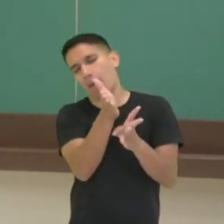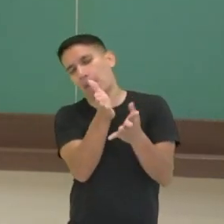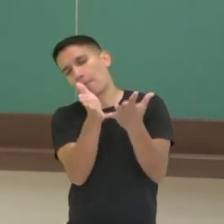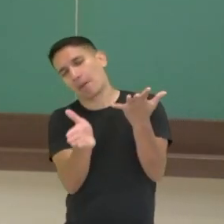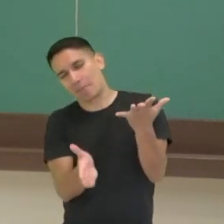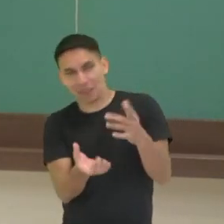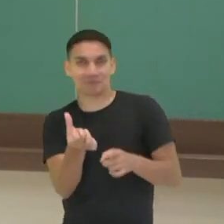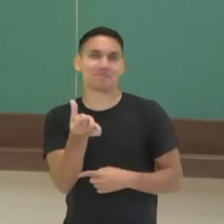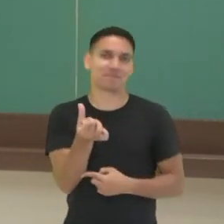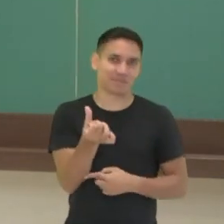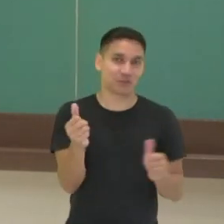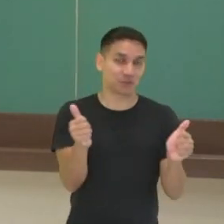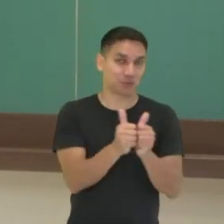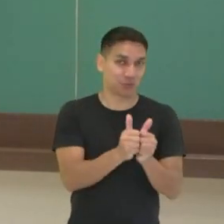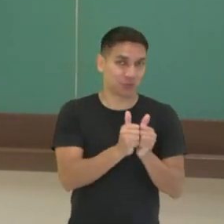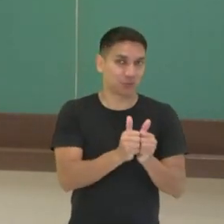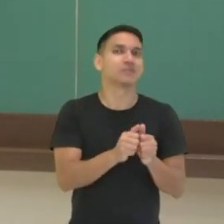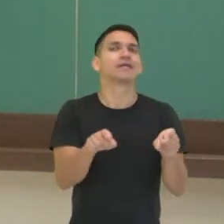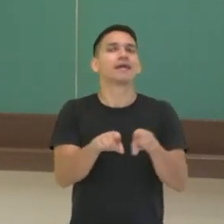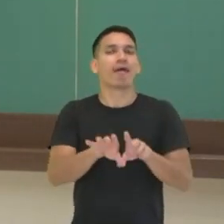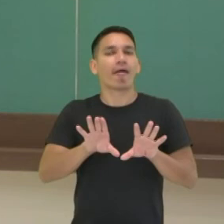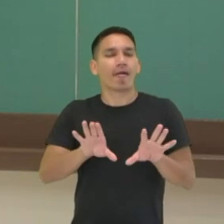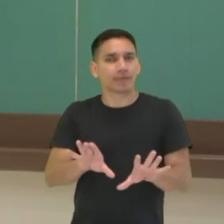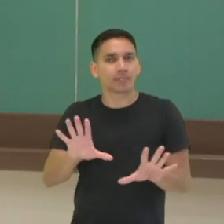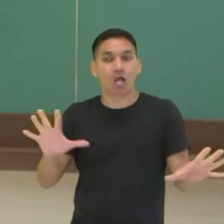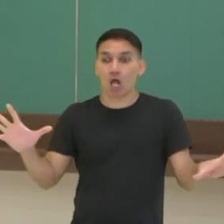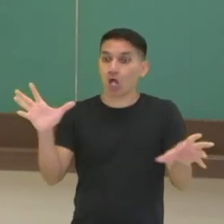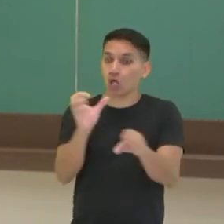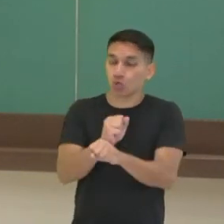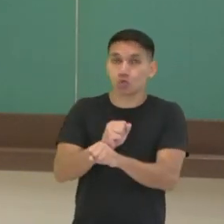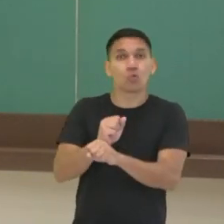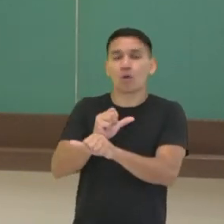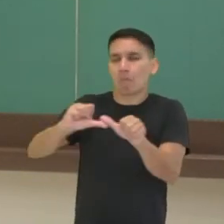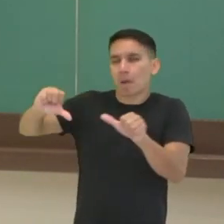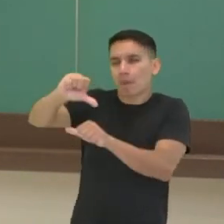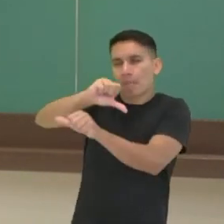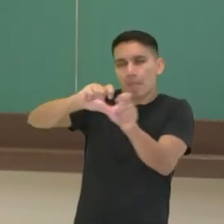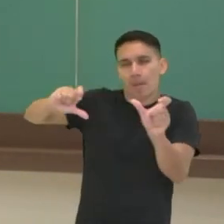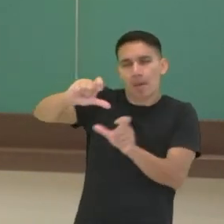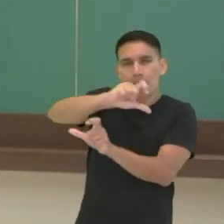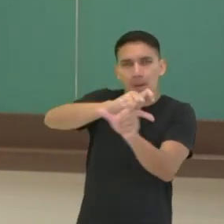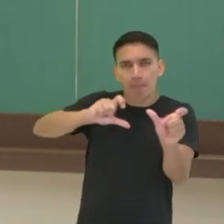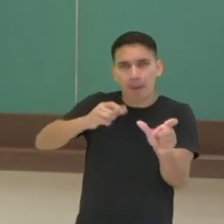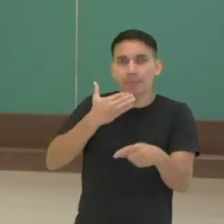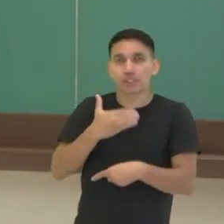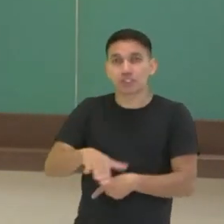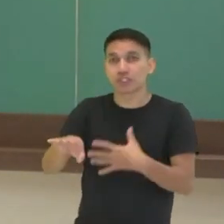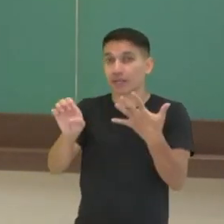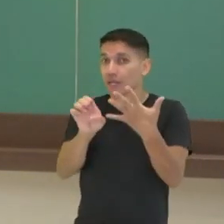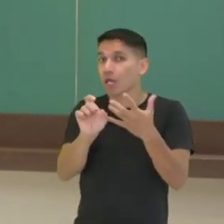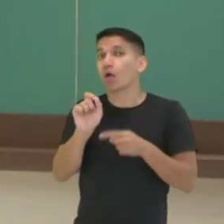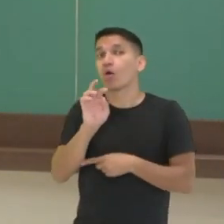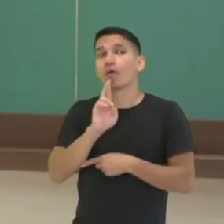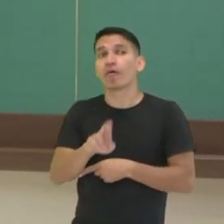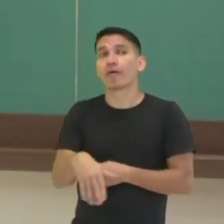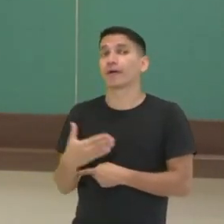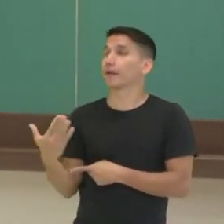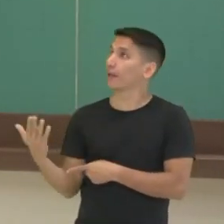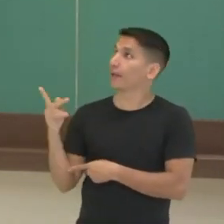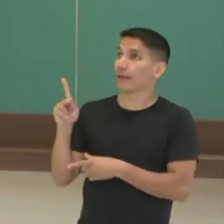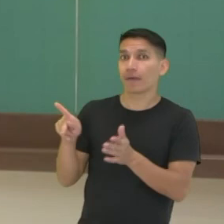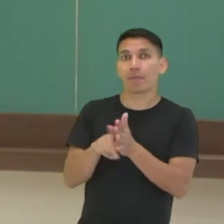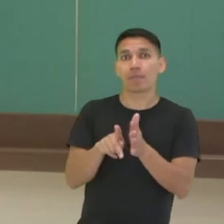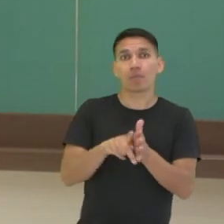escrevê-las juntas, e assim o número total de anagramas pedido na letra E vai ser a permutação